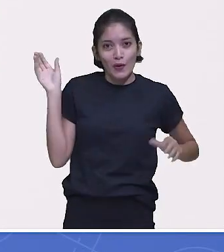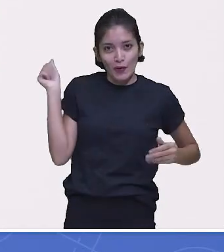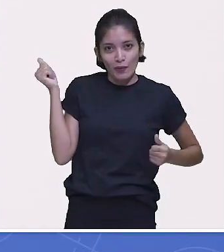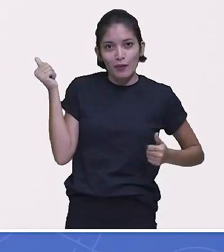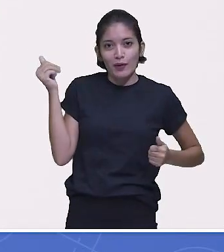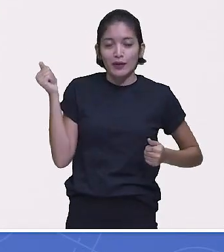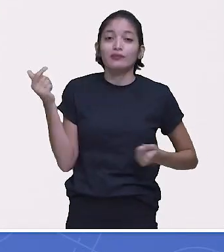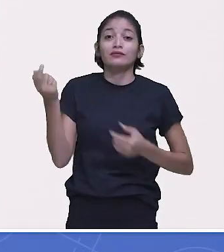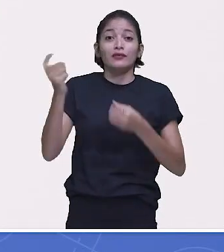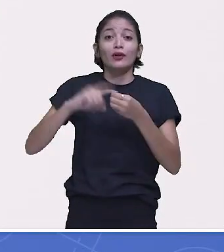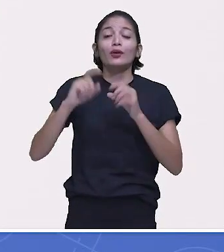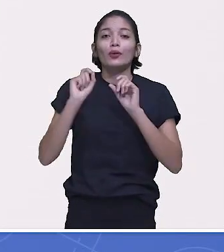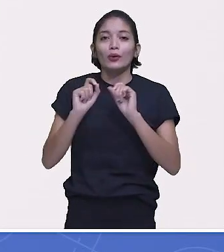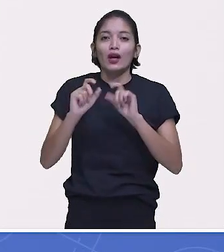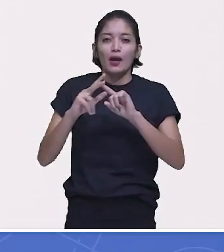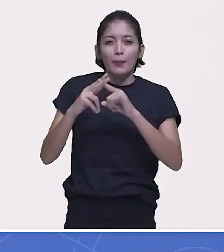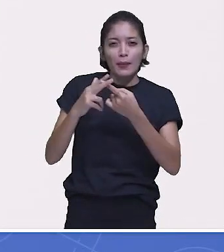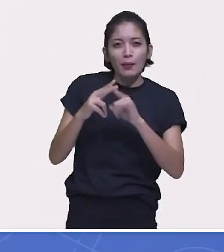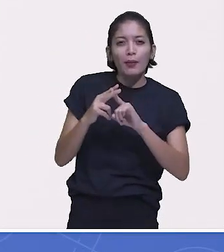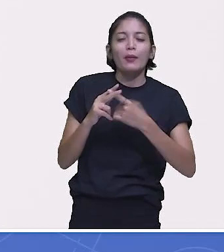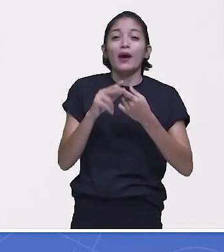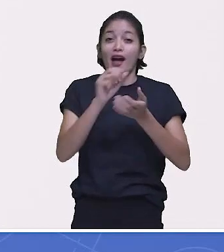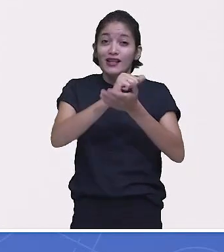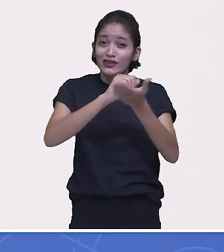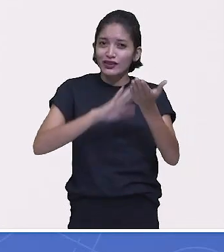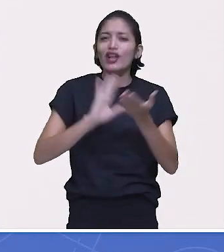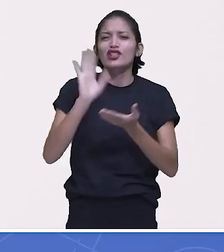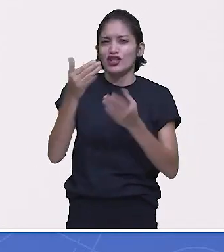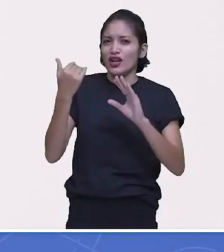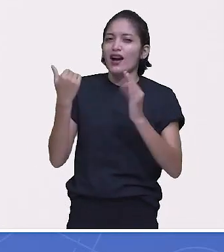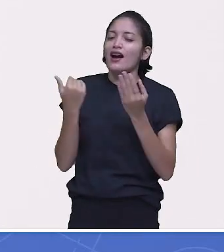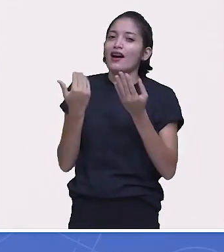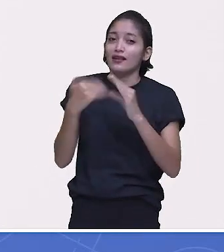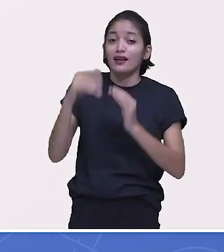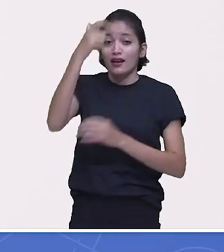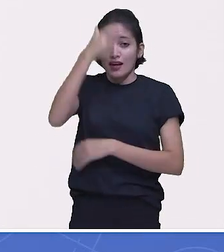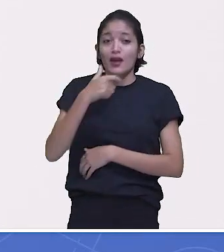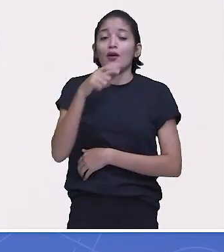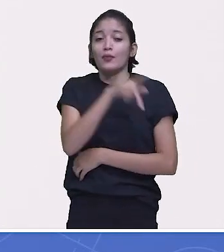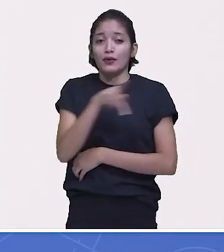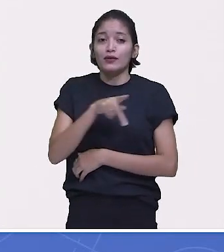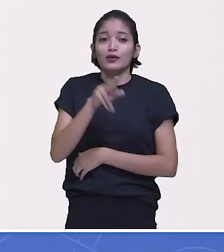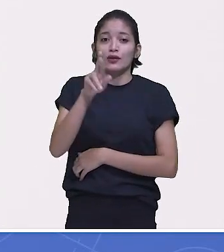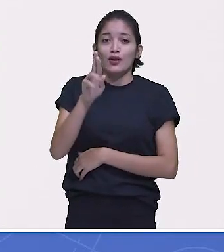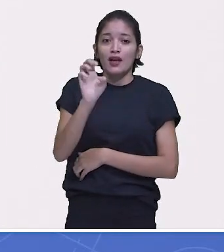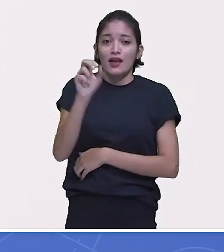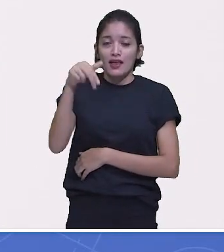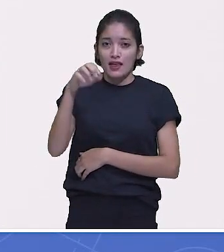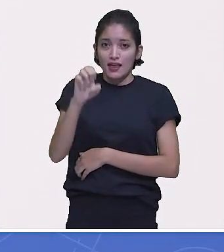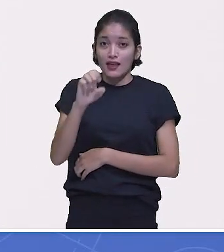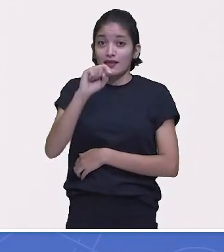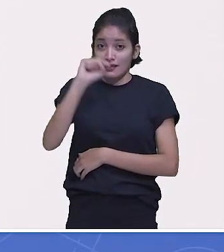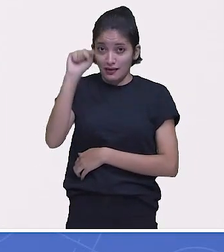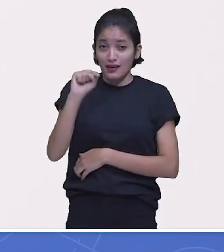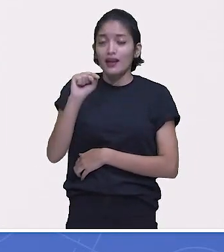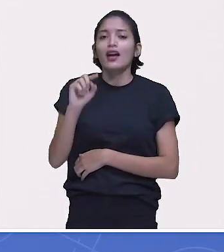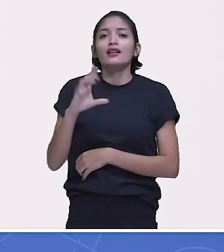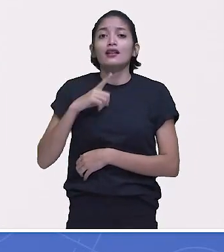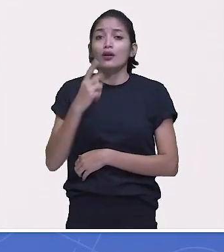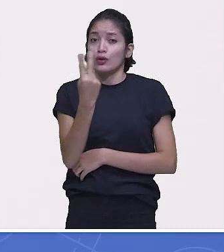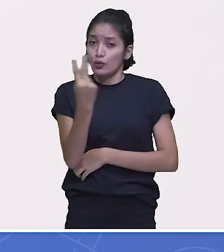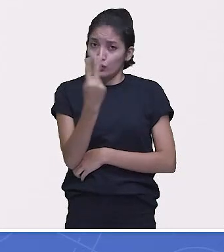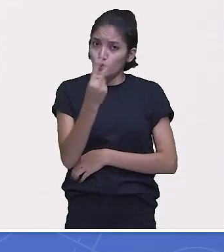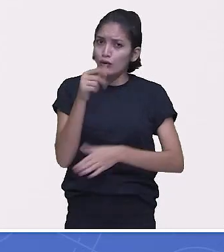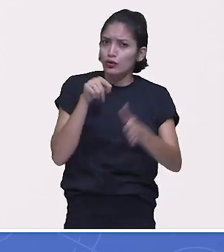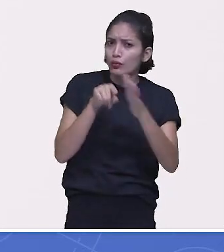nossa correção com as questões que deixamos aí. Sou o professor René. Ficaram aí 2 questões para